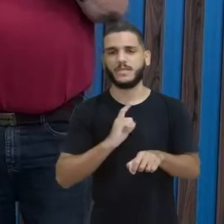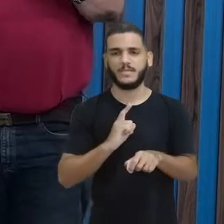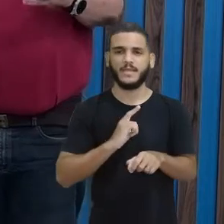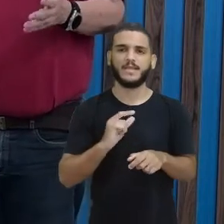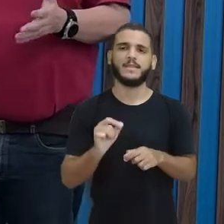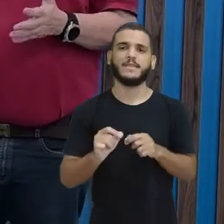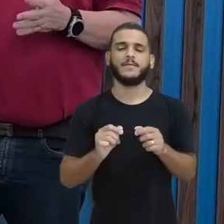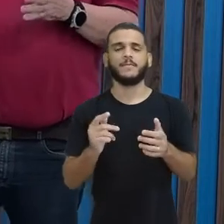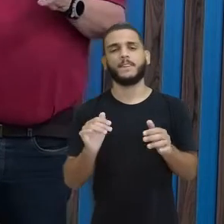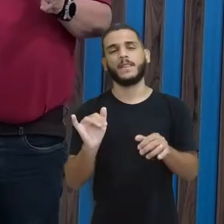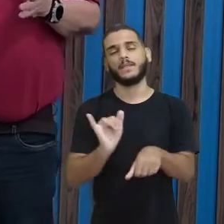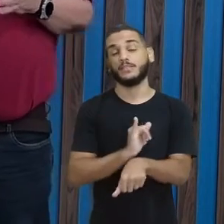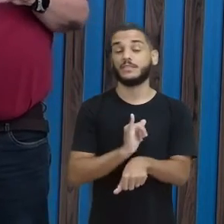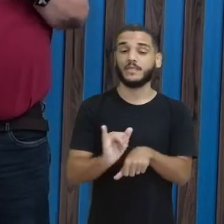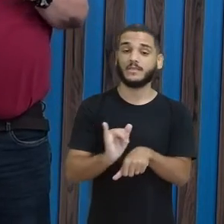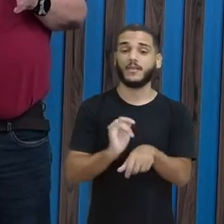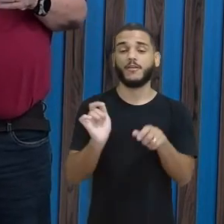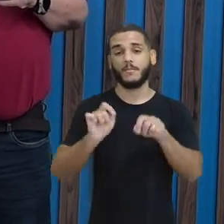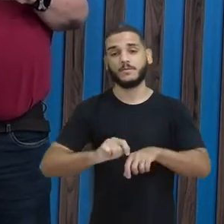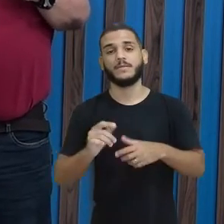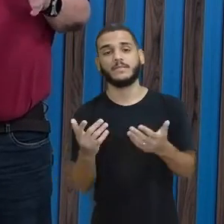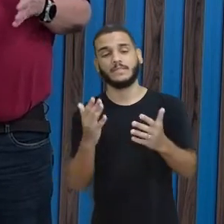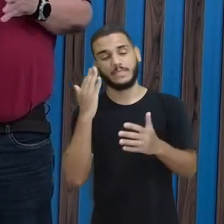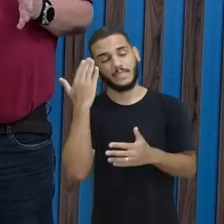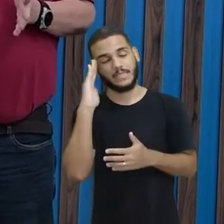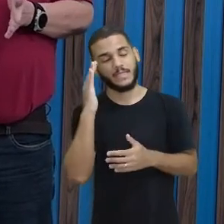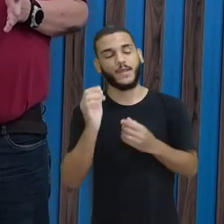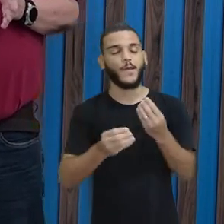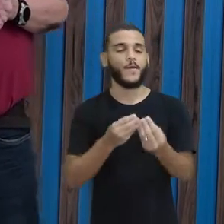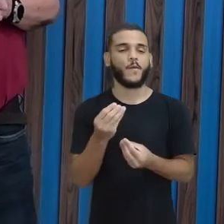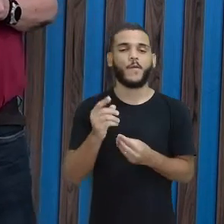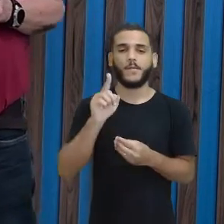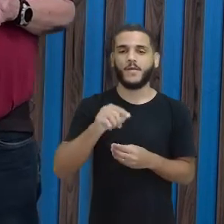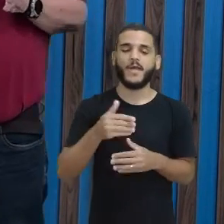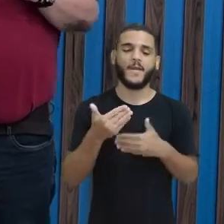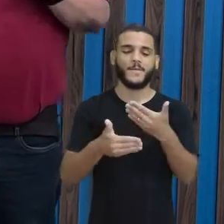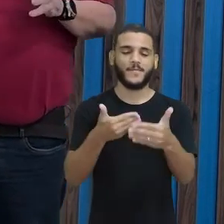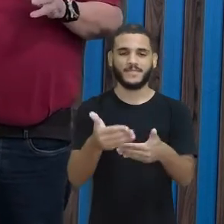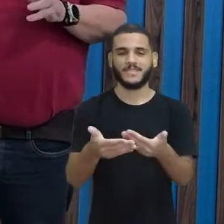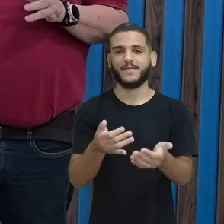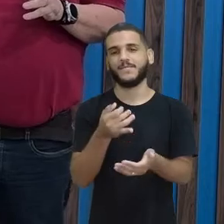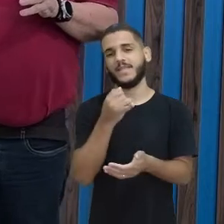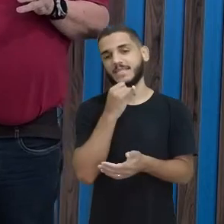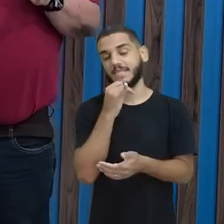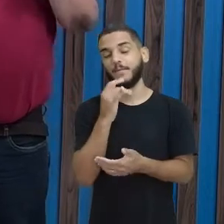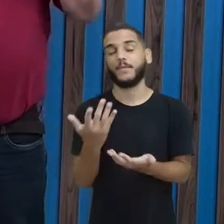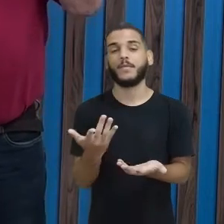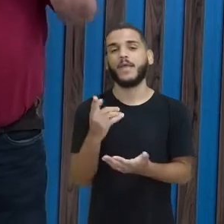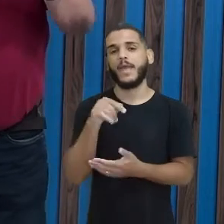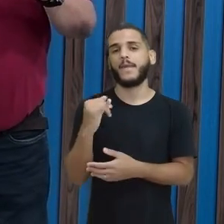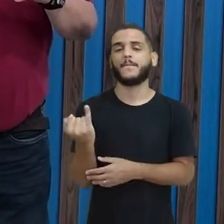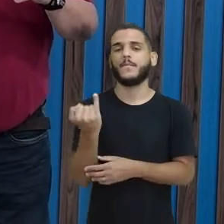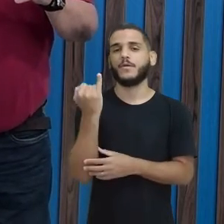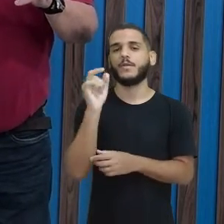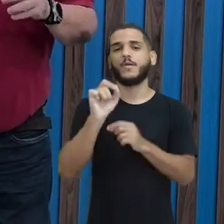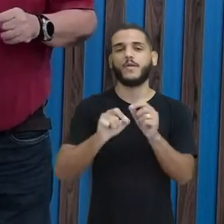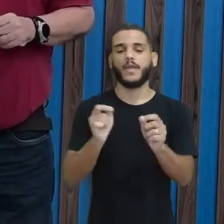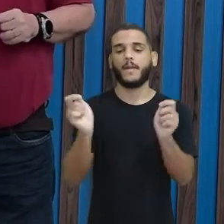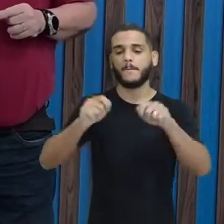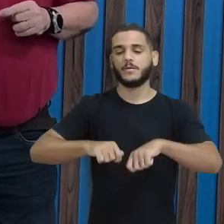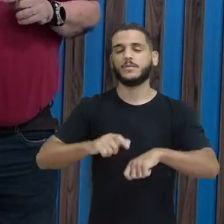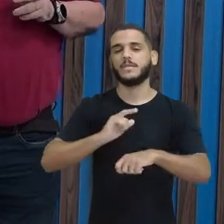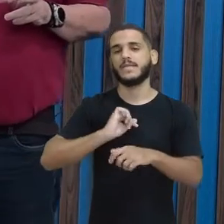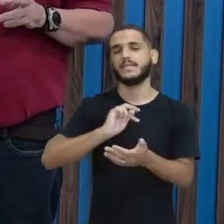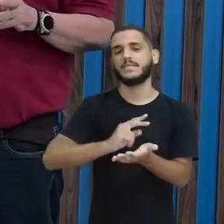alguns mecanismos que eu vou precisar trabalhar para entender como é que se dá esse processo. Uma coisa que é importante, trabalhar com probabilidade, a gente